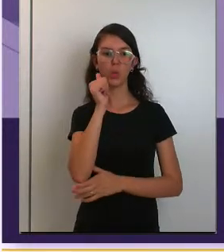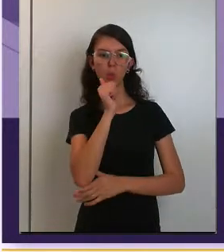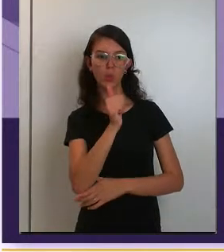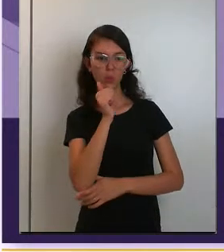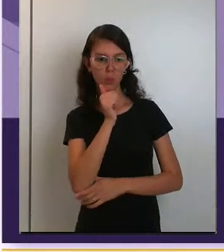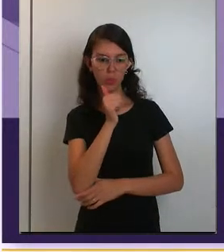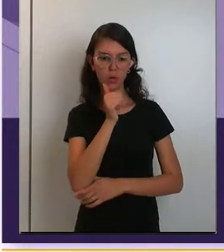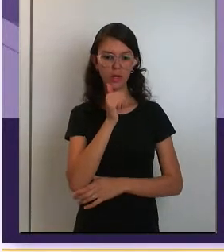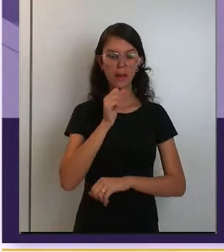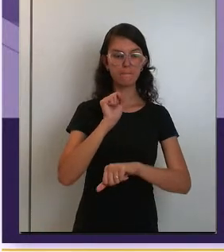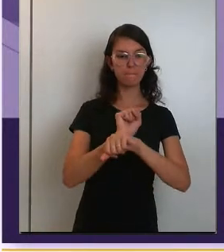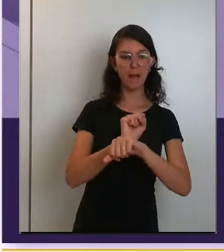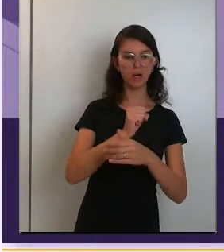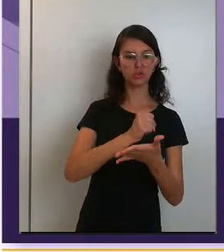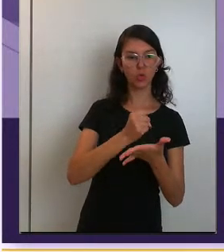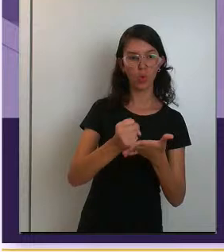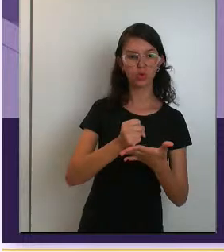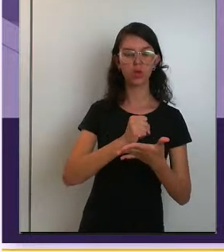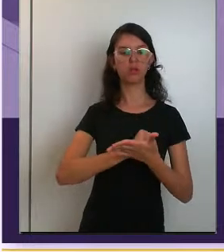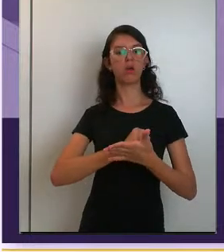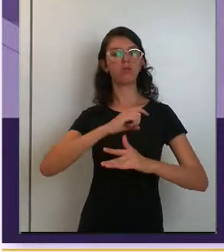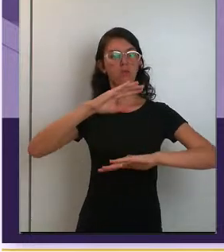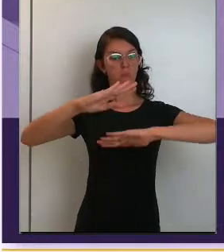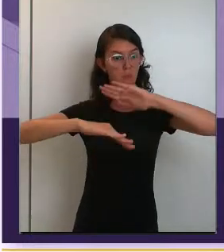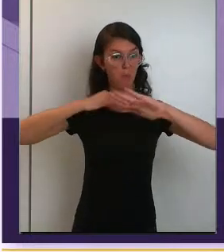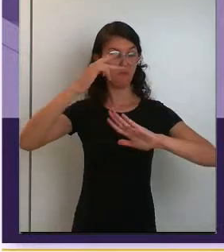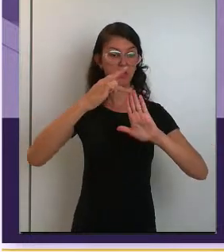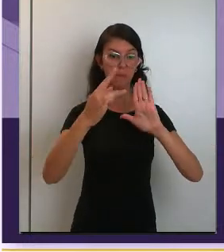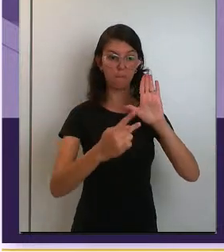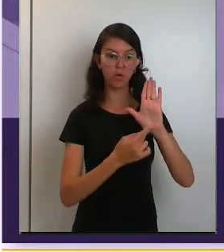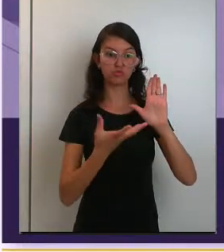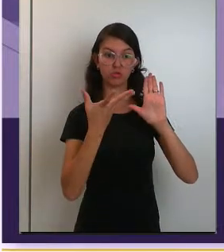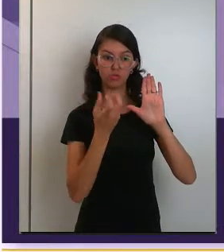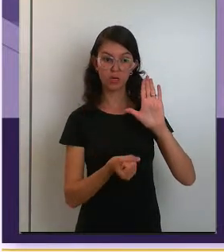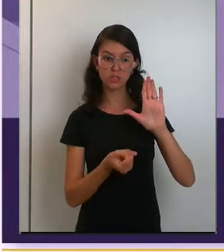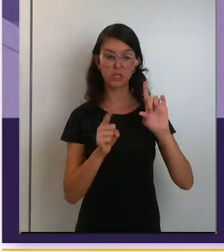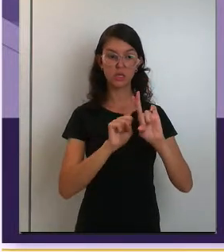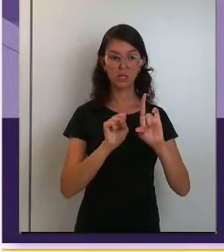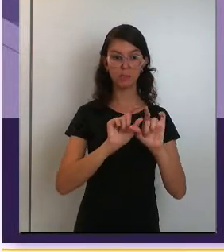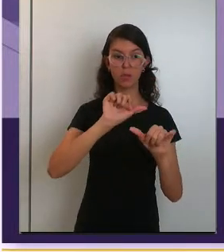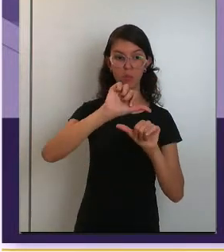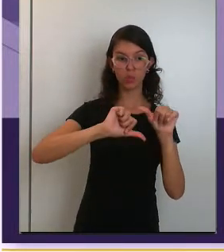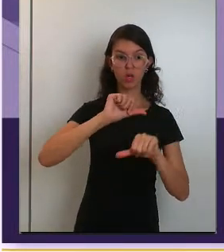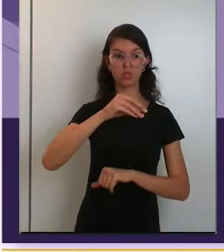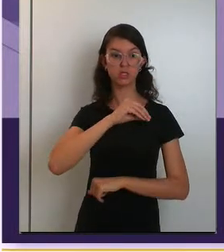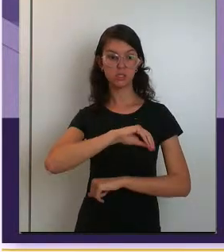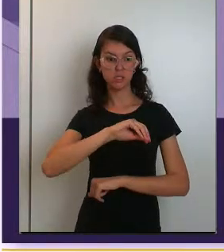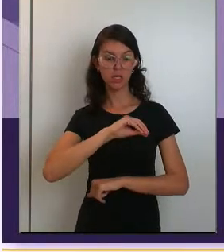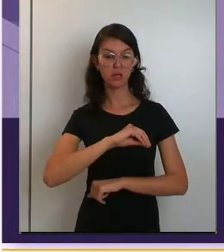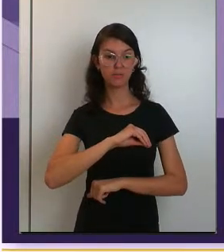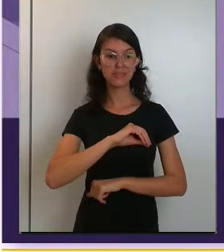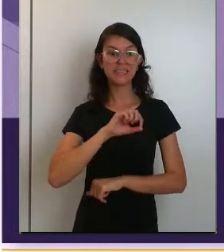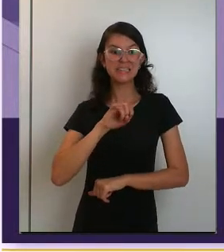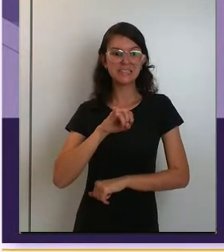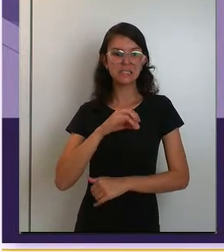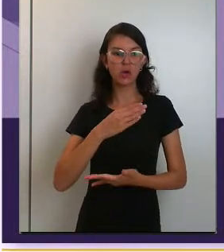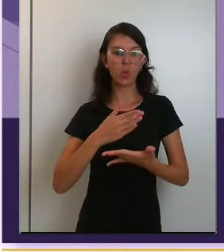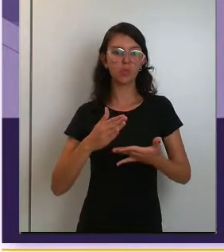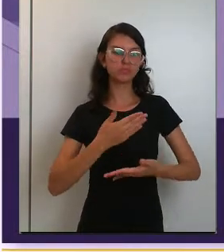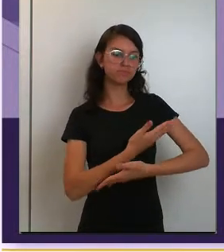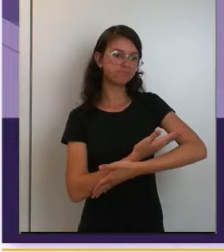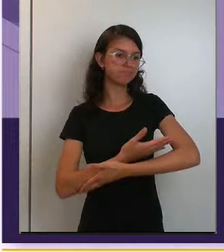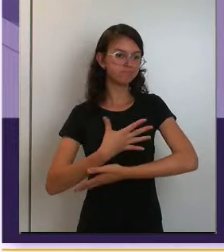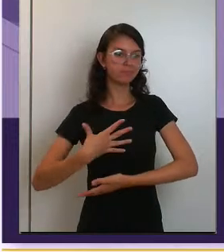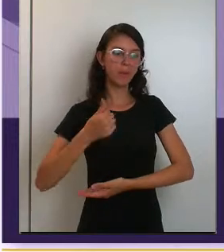de ser contratadas, promovidas, pegar projetos ou receber reajustes quando assumem o papel de mãe. Os